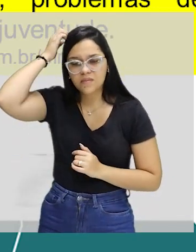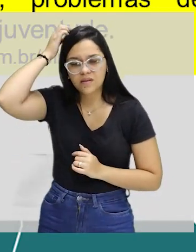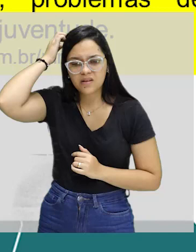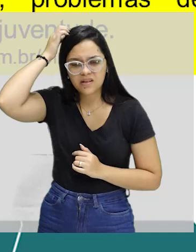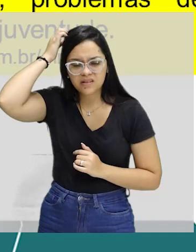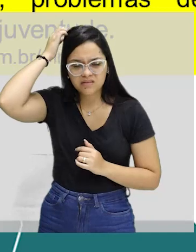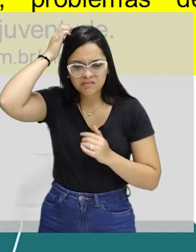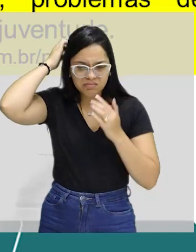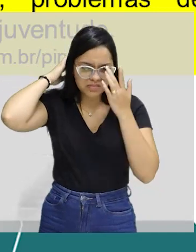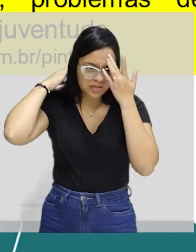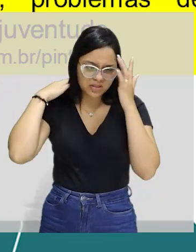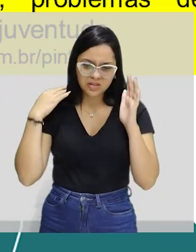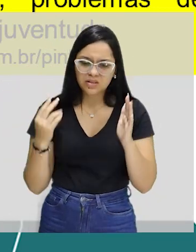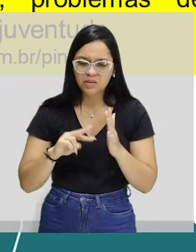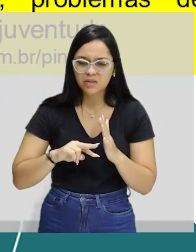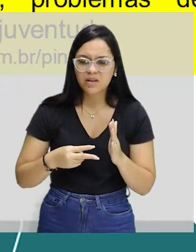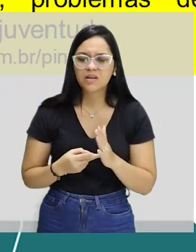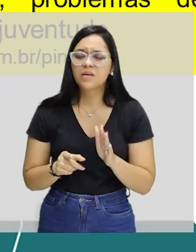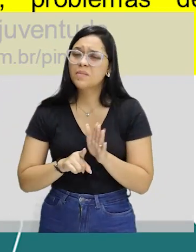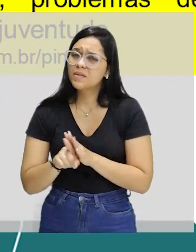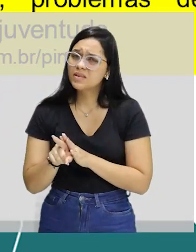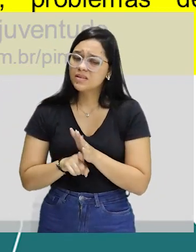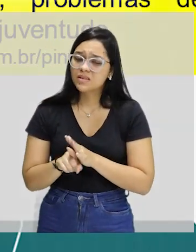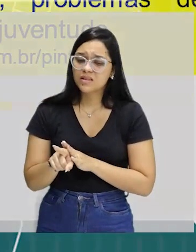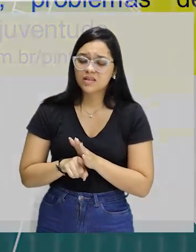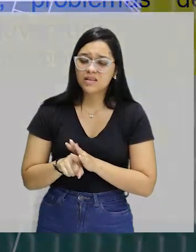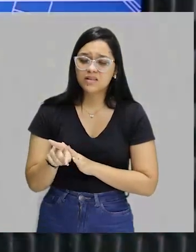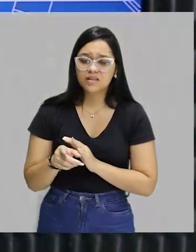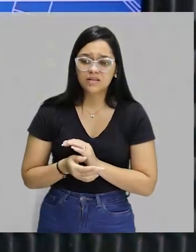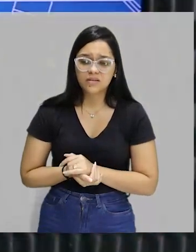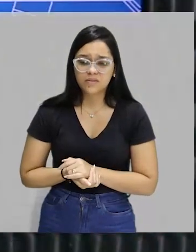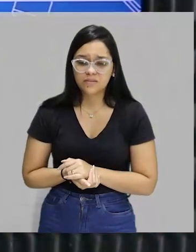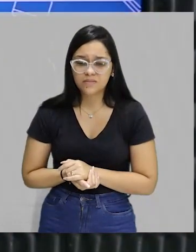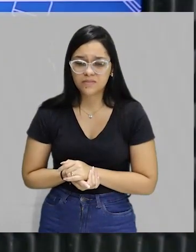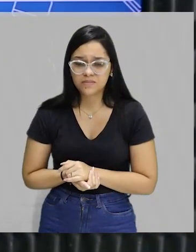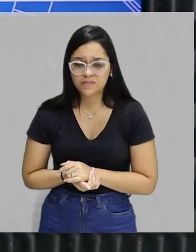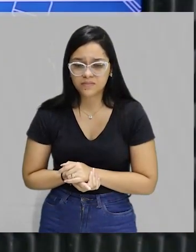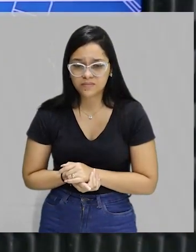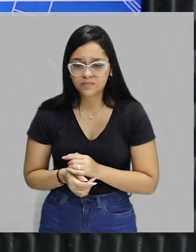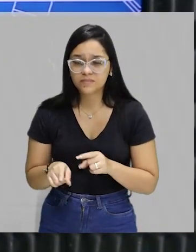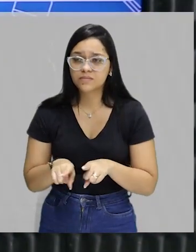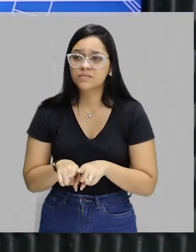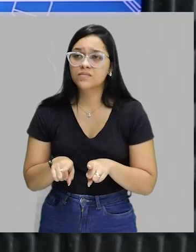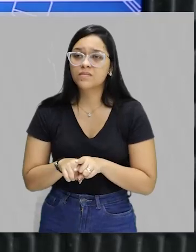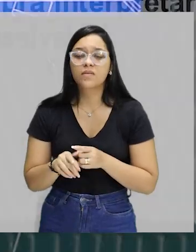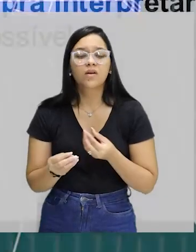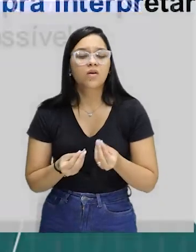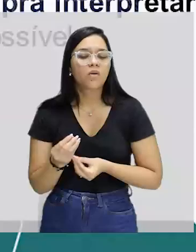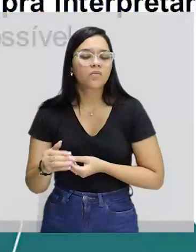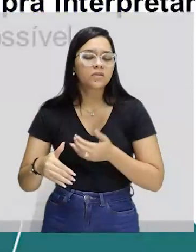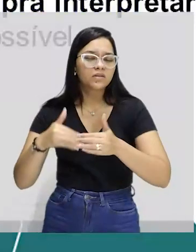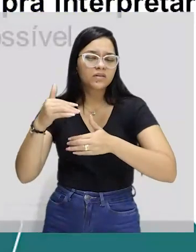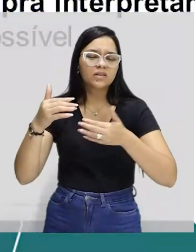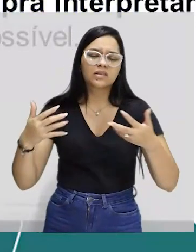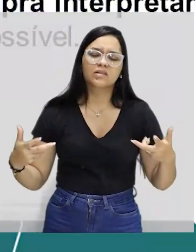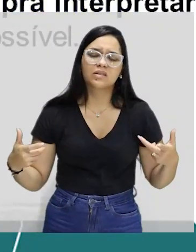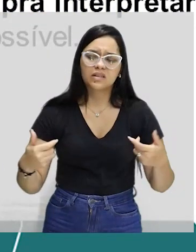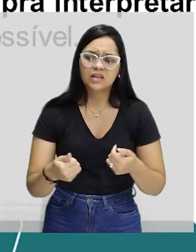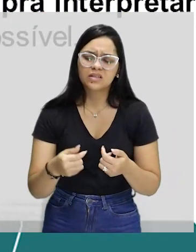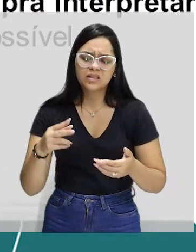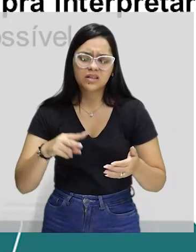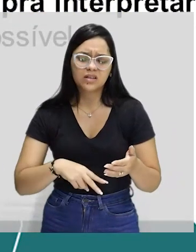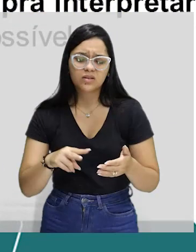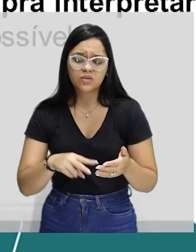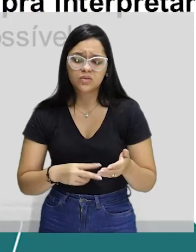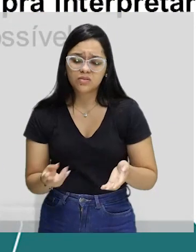desse quadro, não sabe nem o significado dele. Pesquisa, amigo. Vai atrás. Como desenvolver essa habilidade de leitura de